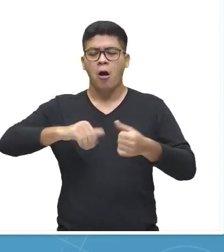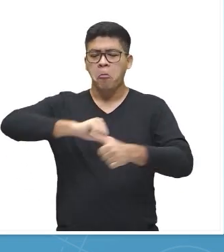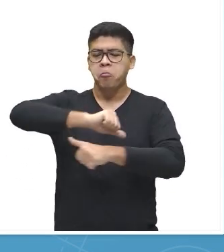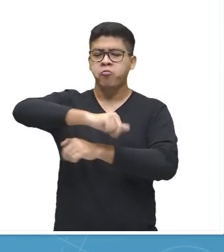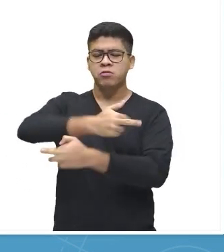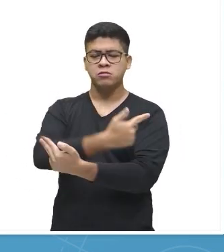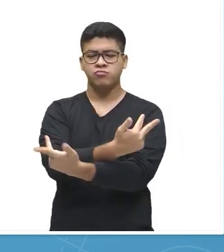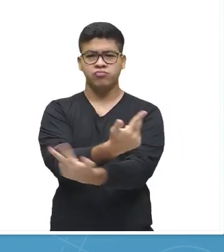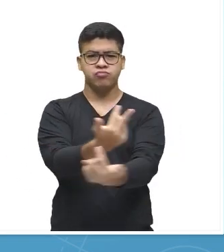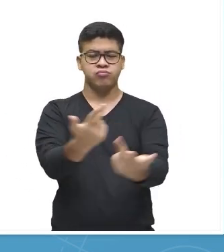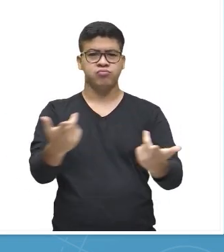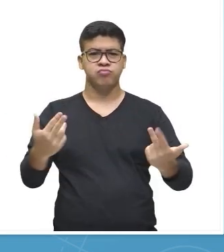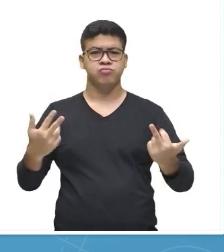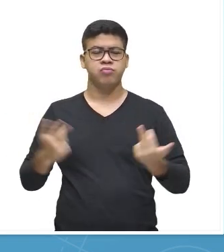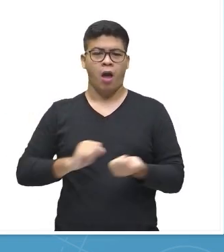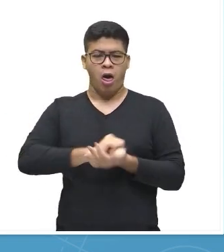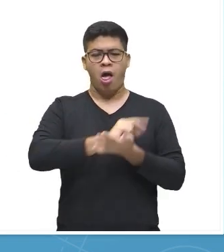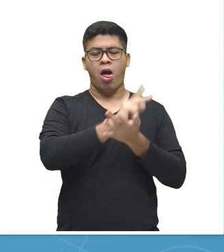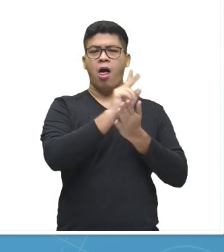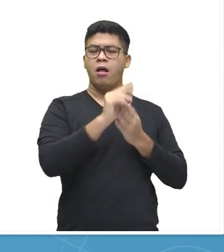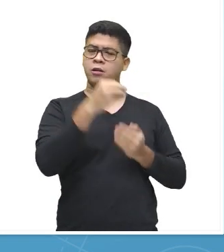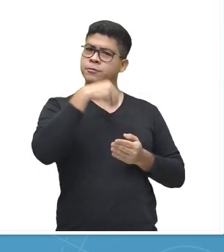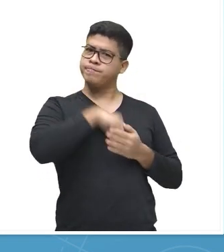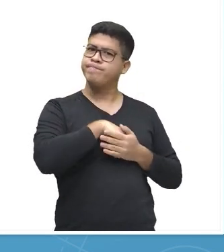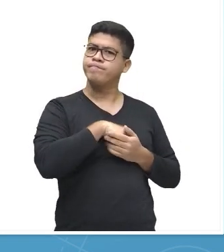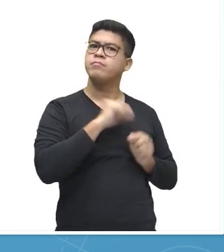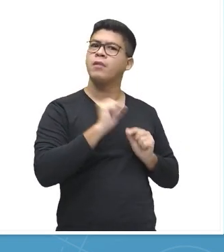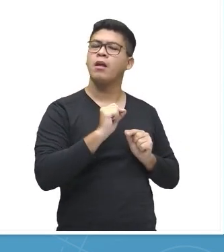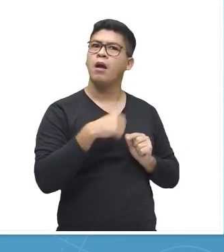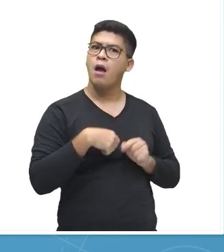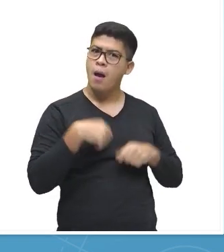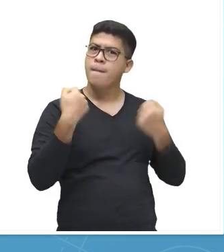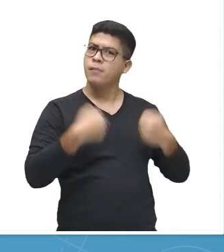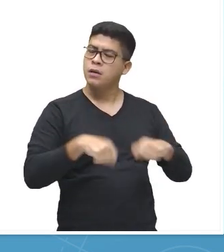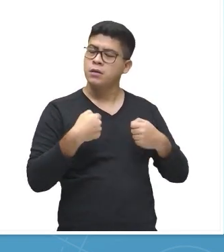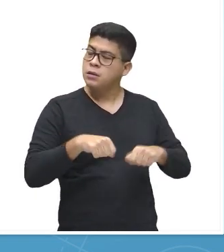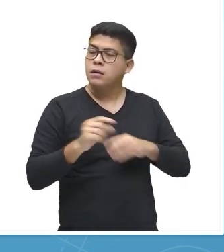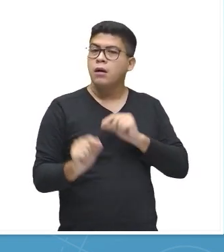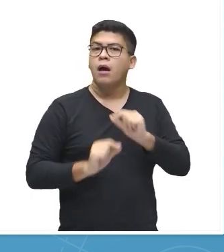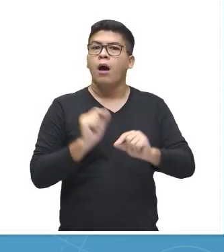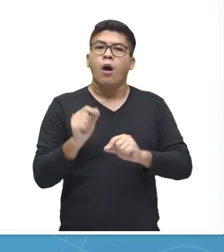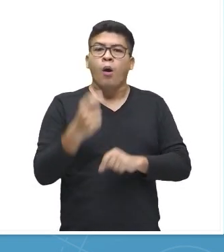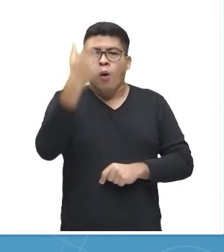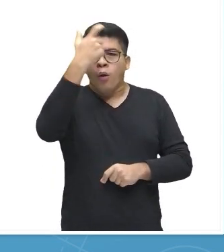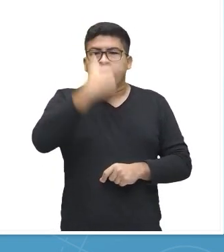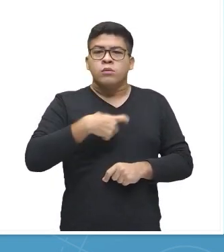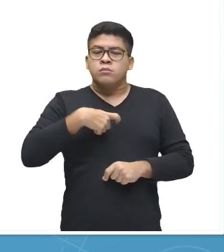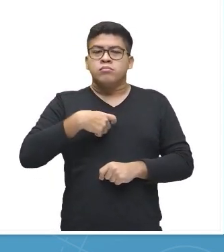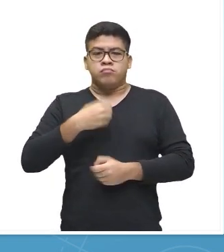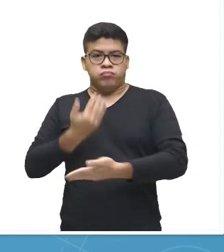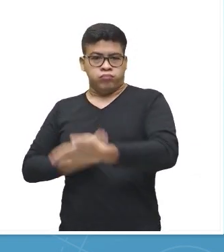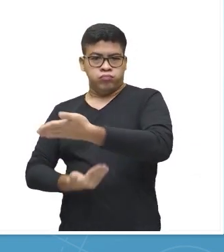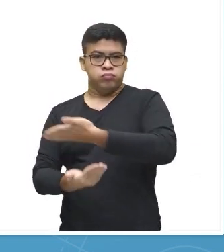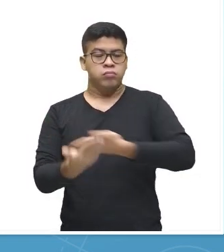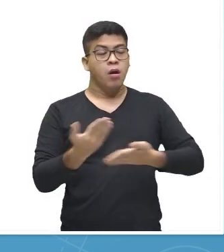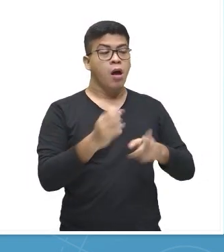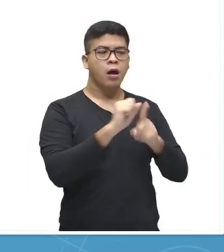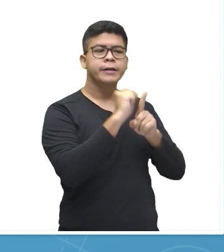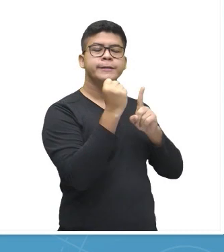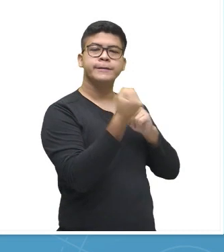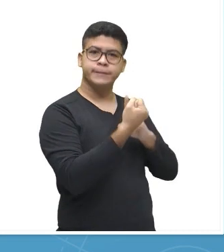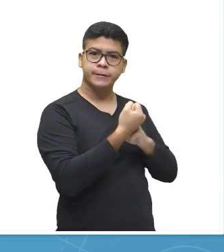tanto interna quanto externa, vem ser necessária ao ser como modo de viver em sintonia com a